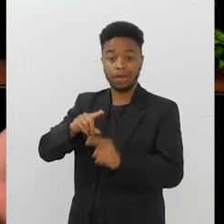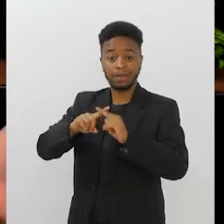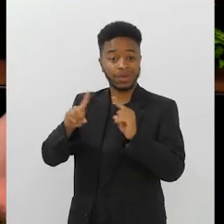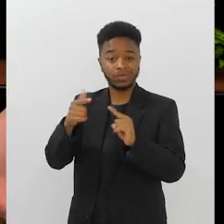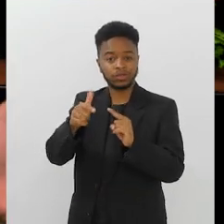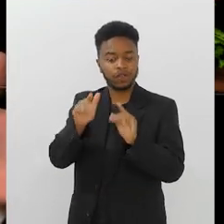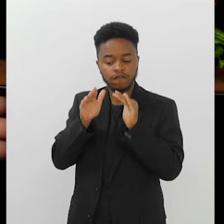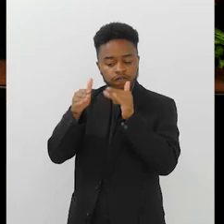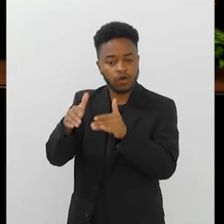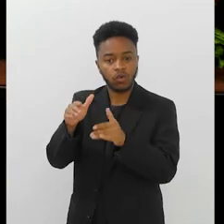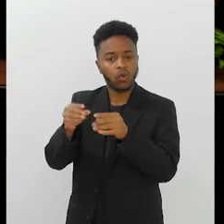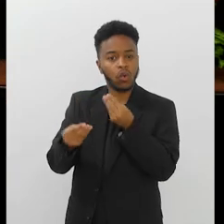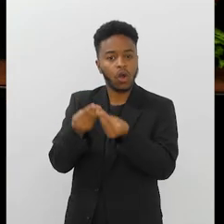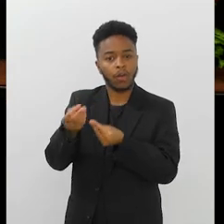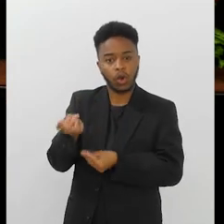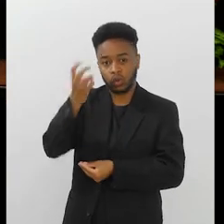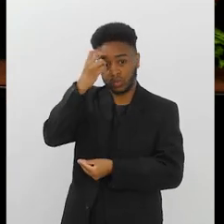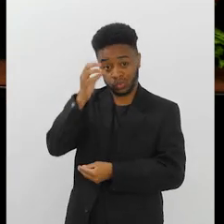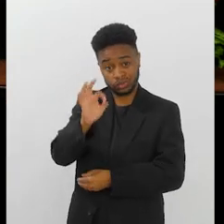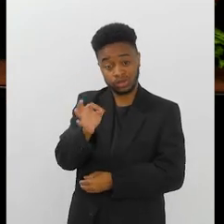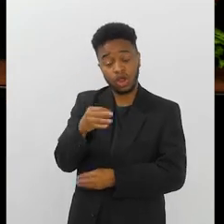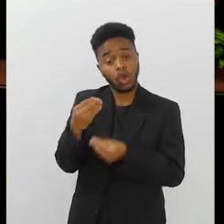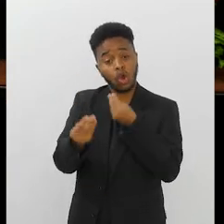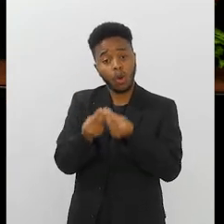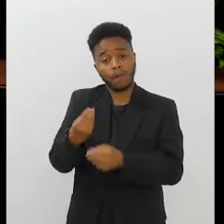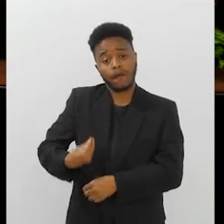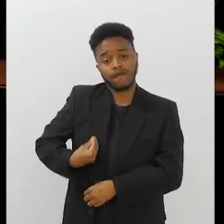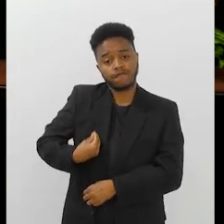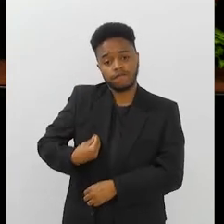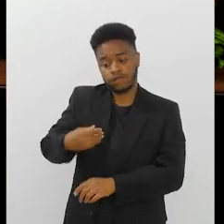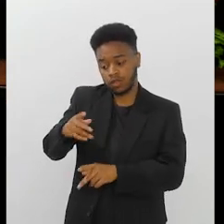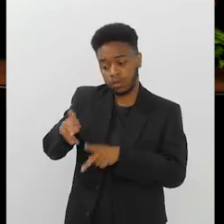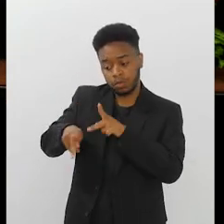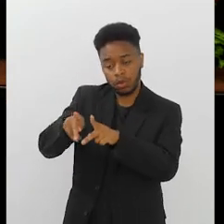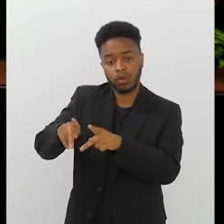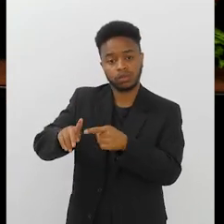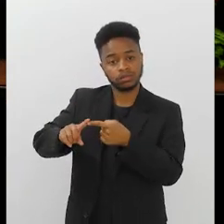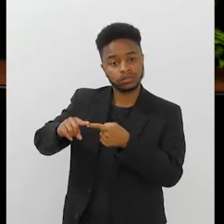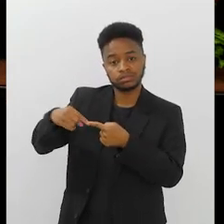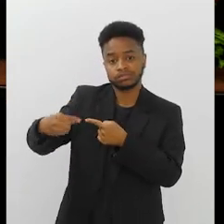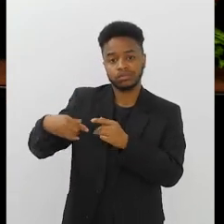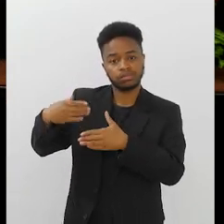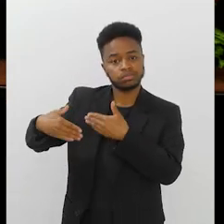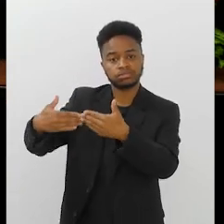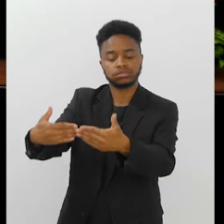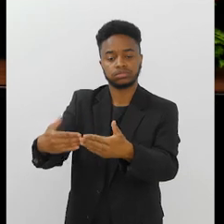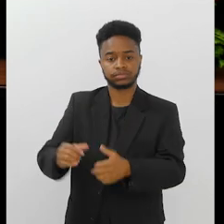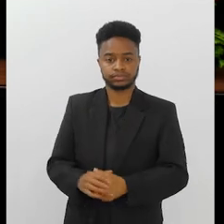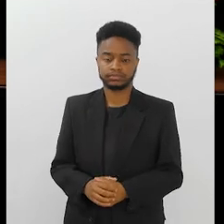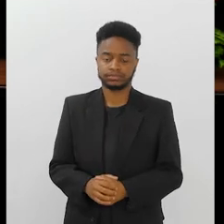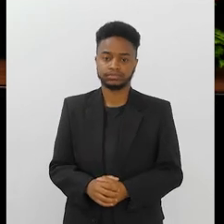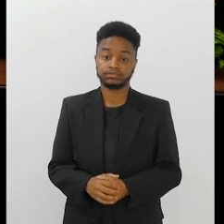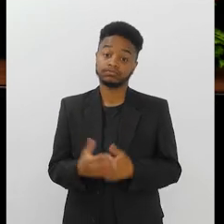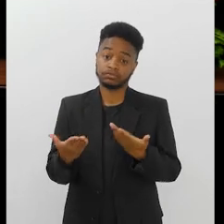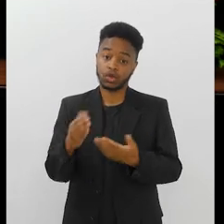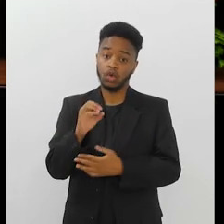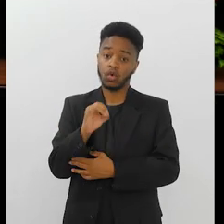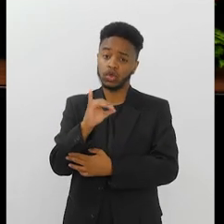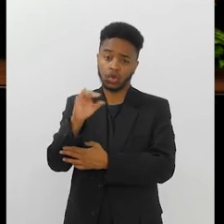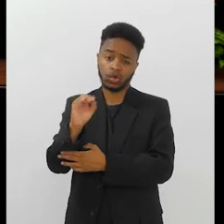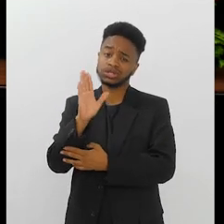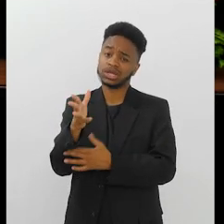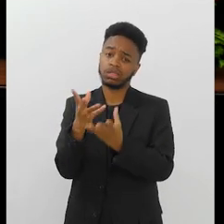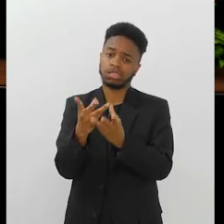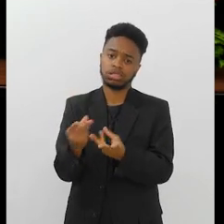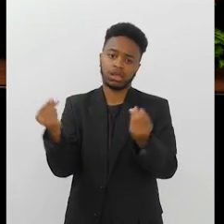religiosa não a história cultural simplesmente é a vida daquele povo a partir de todo o desenvolvimento isso